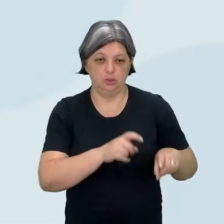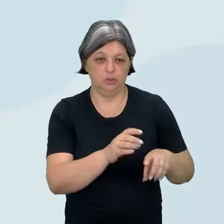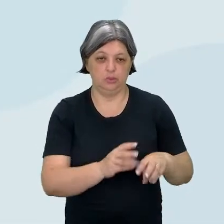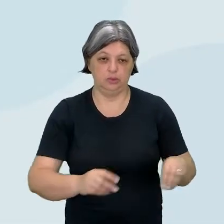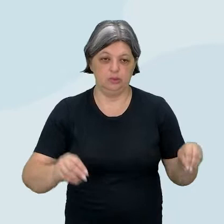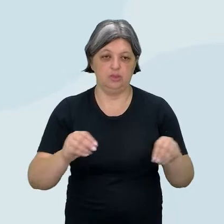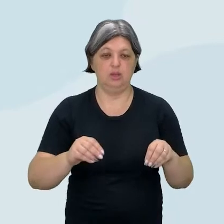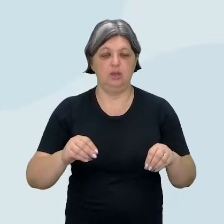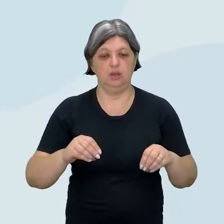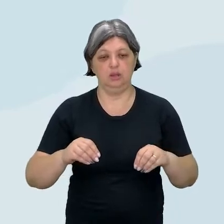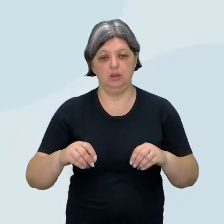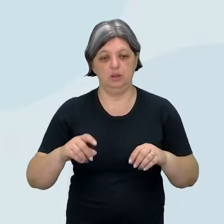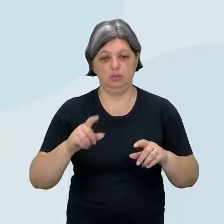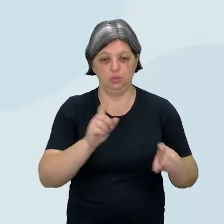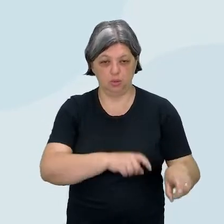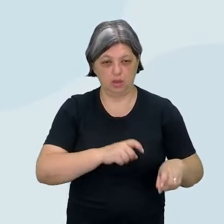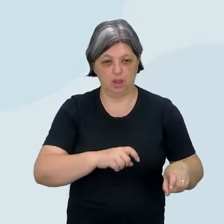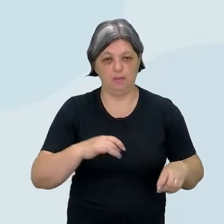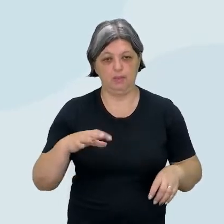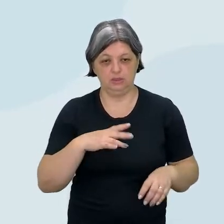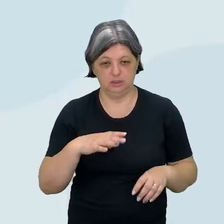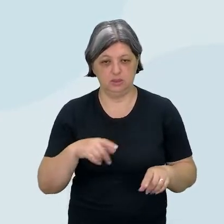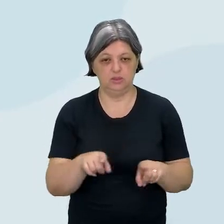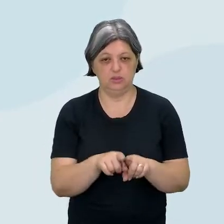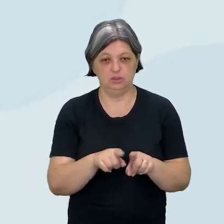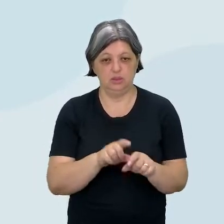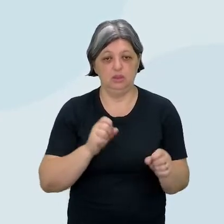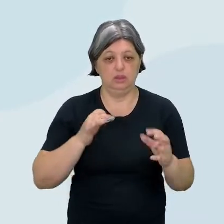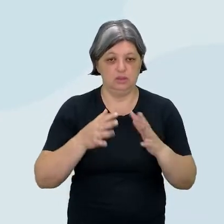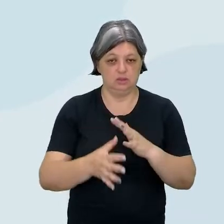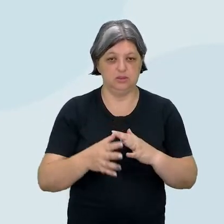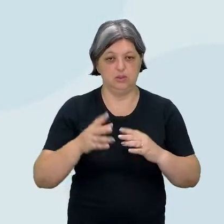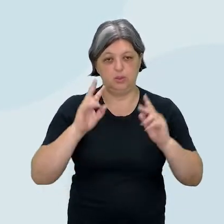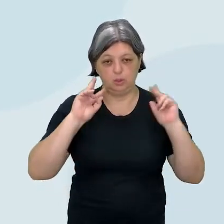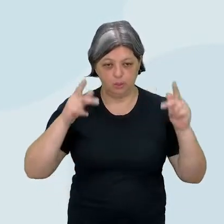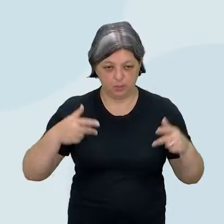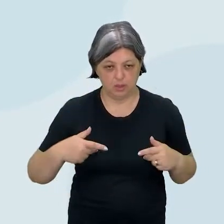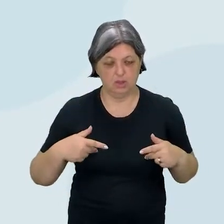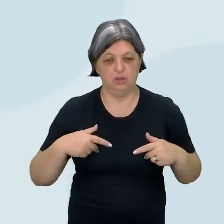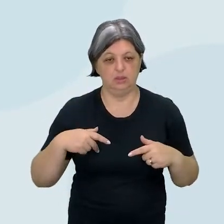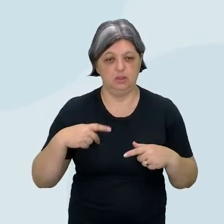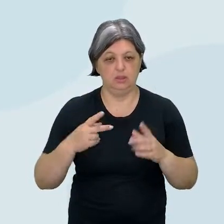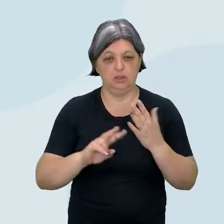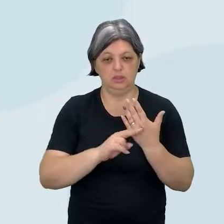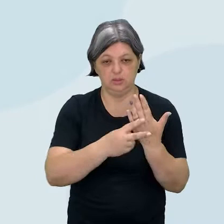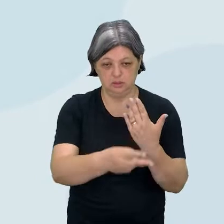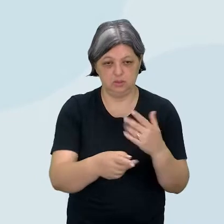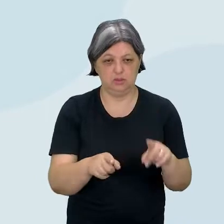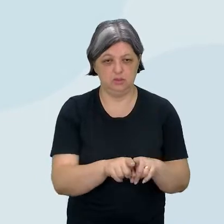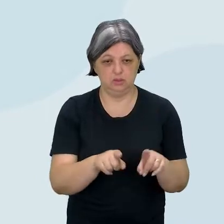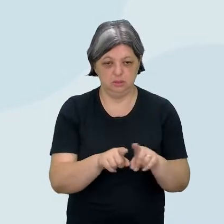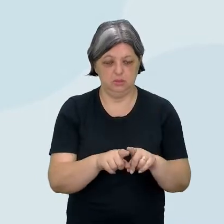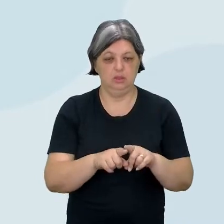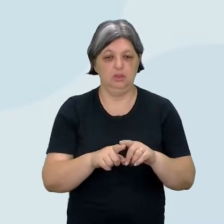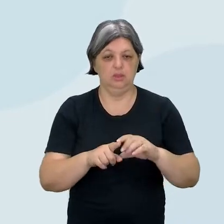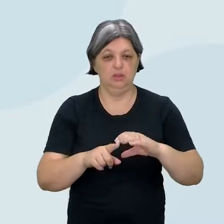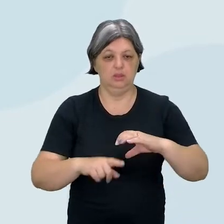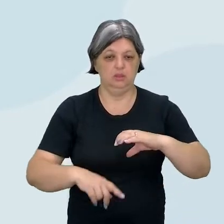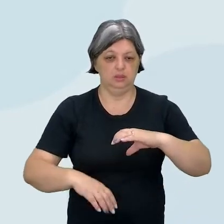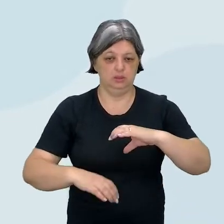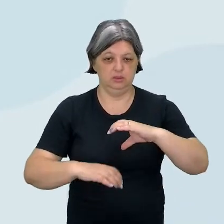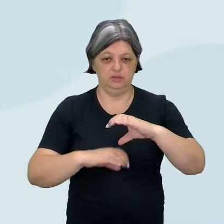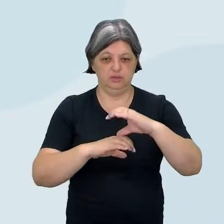cidade, a unidade curricular é a ação humana e suas consequências e o nosso componente fauna e qualidade